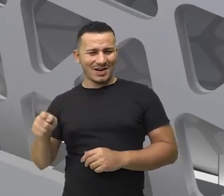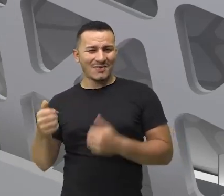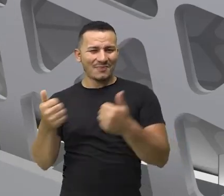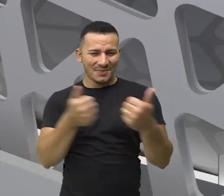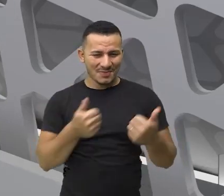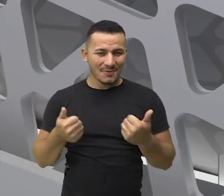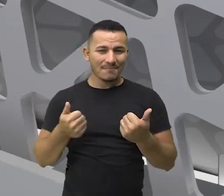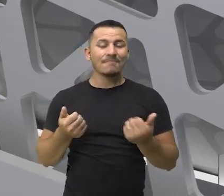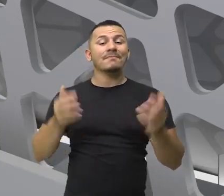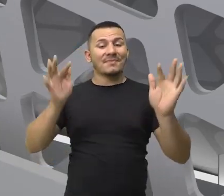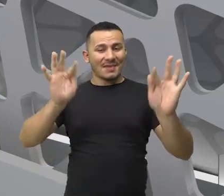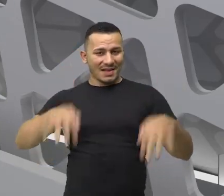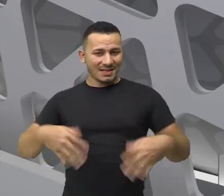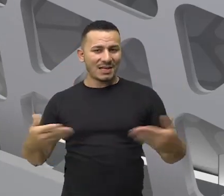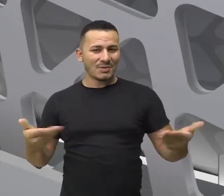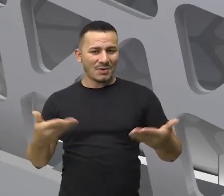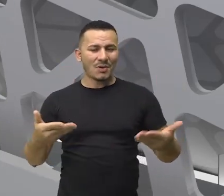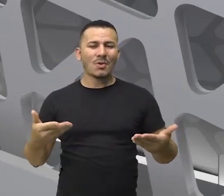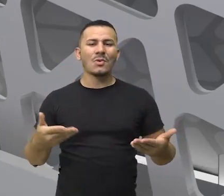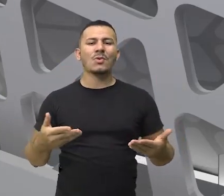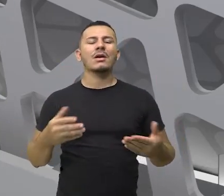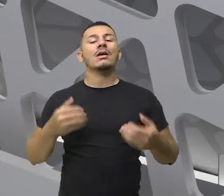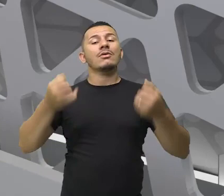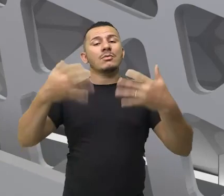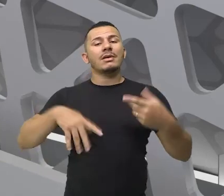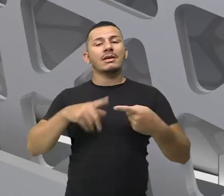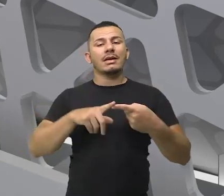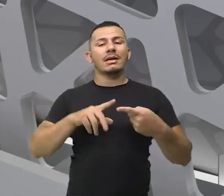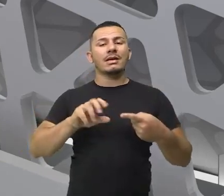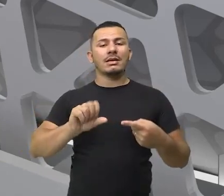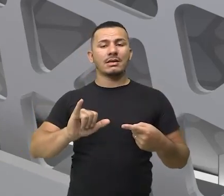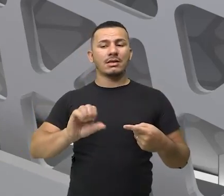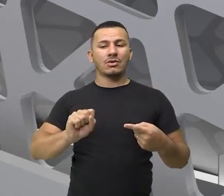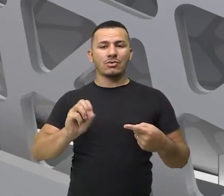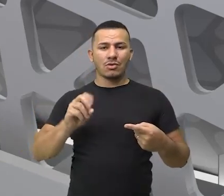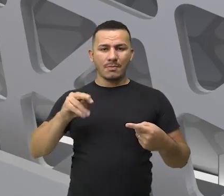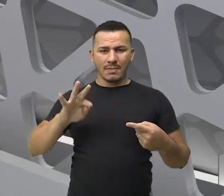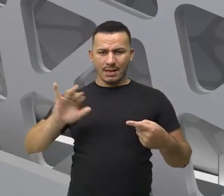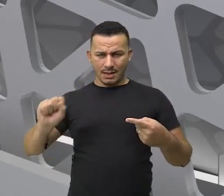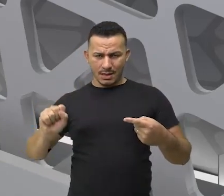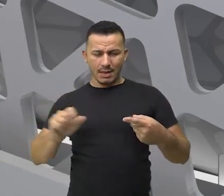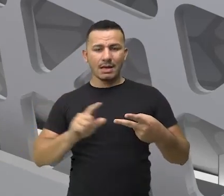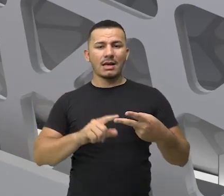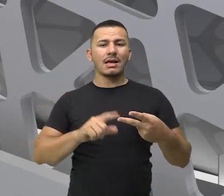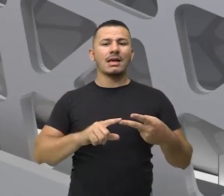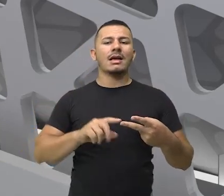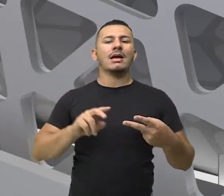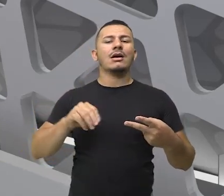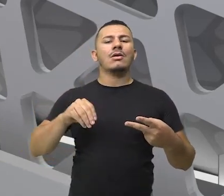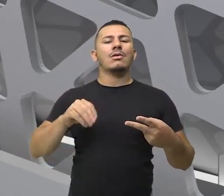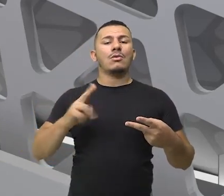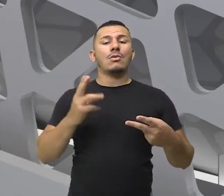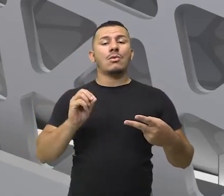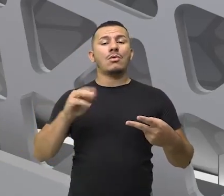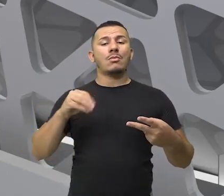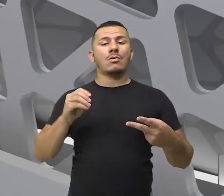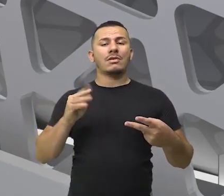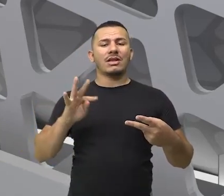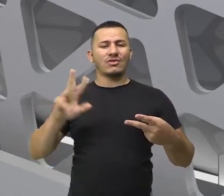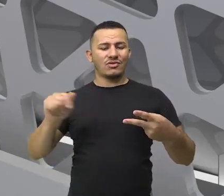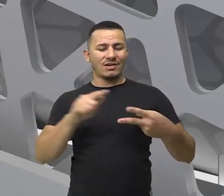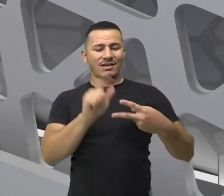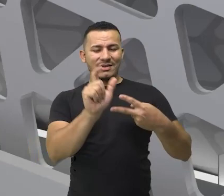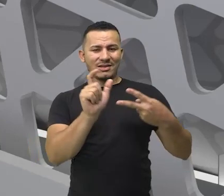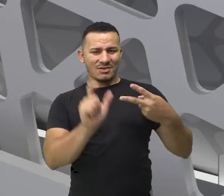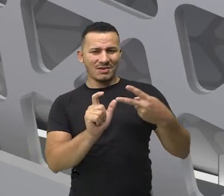E finalizando, né, nós vimos a homotetia e a isometria. Essas foram as palavras-chave da nossa aula de